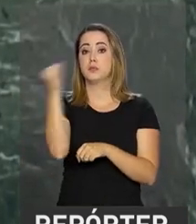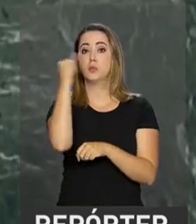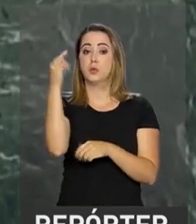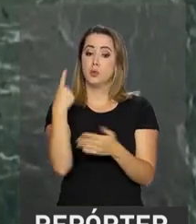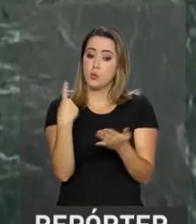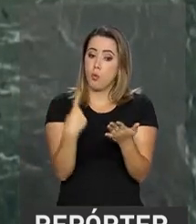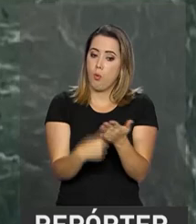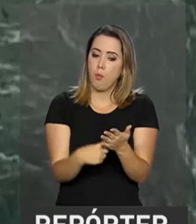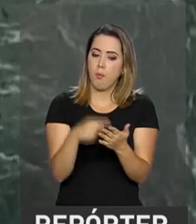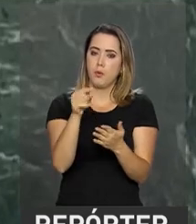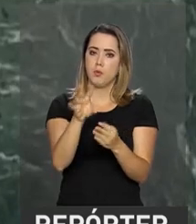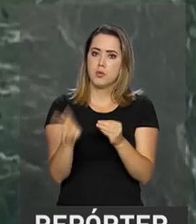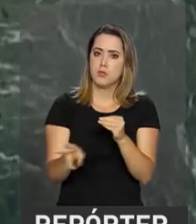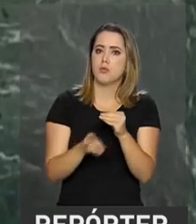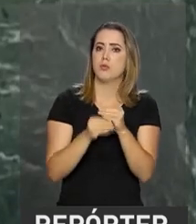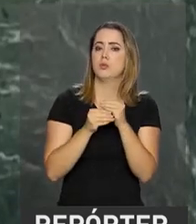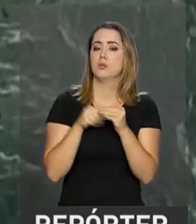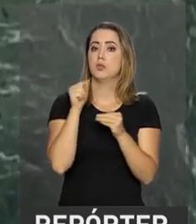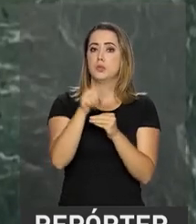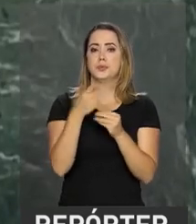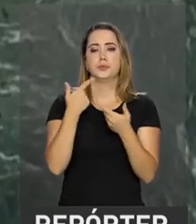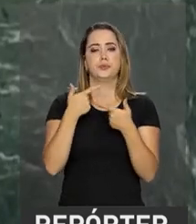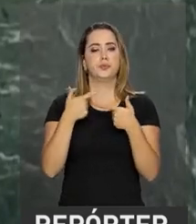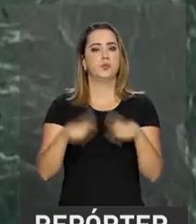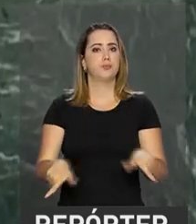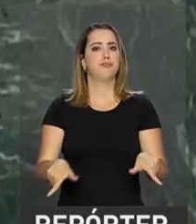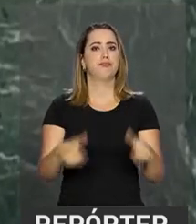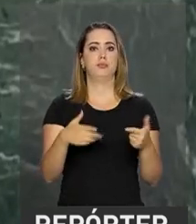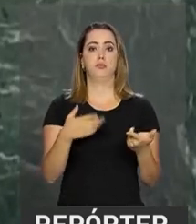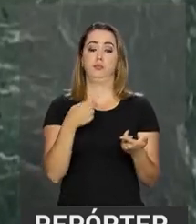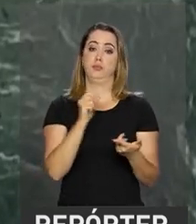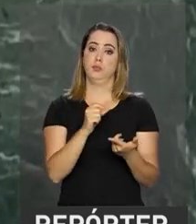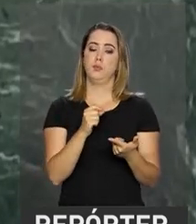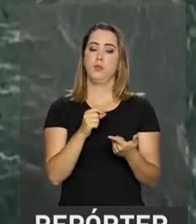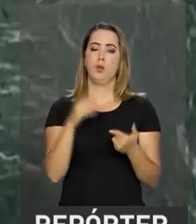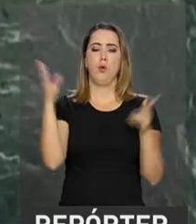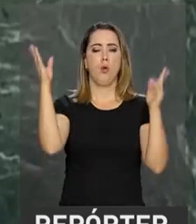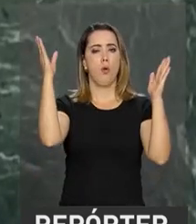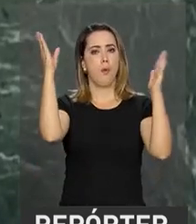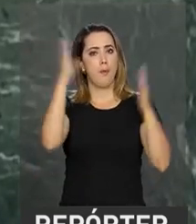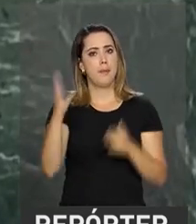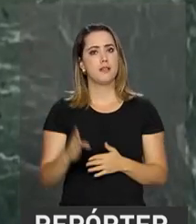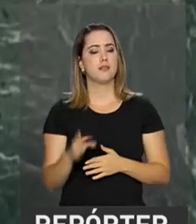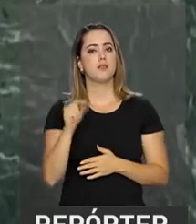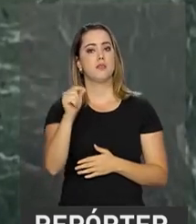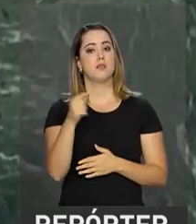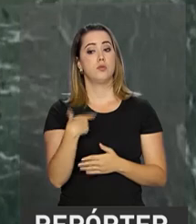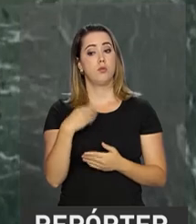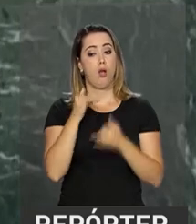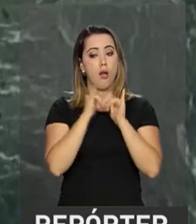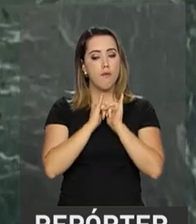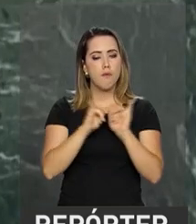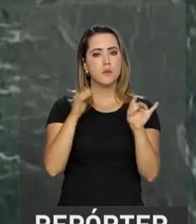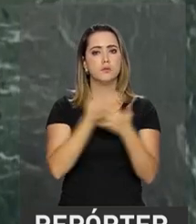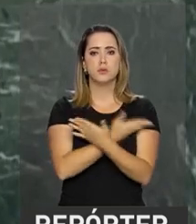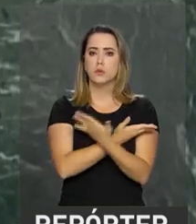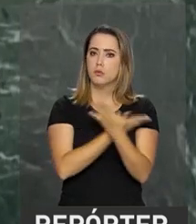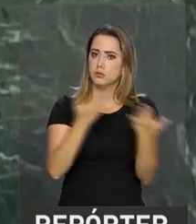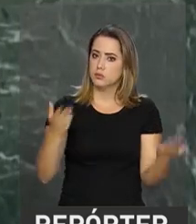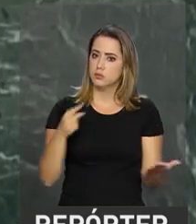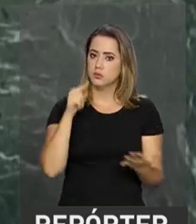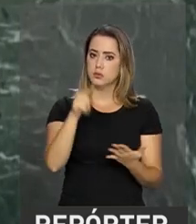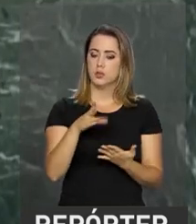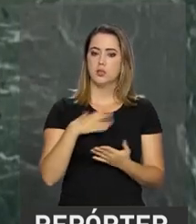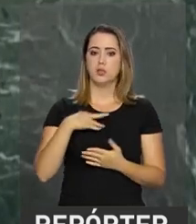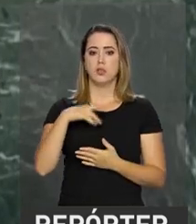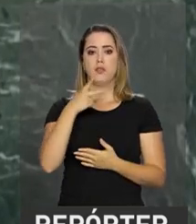assumam compromissos adicionais de desarmamento. O Brasil manifesta-se com